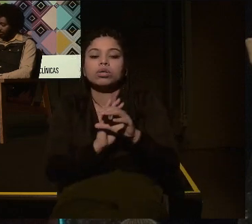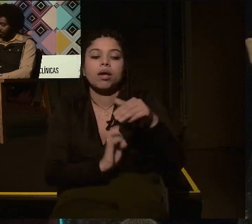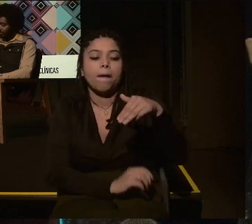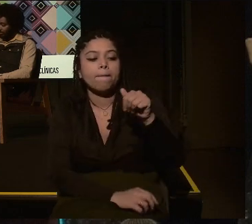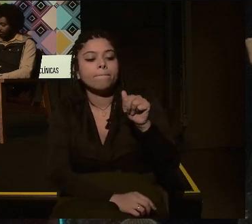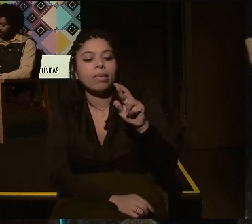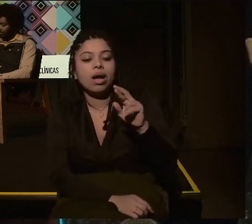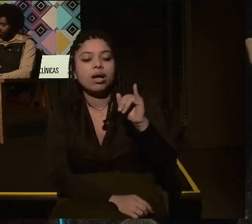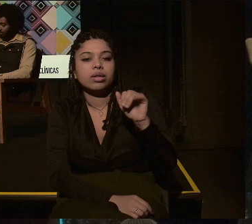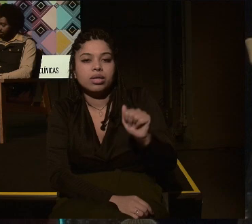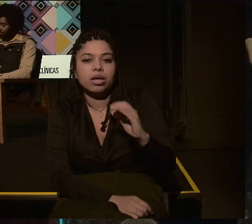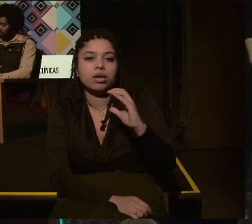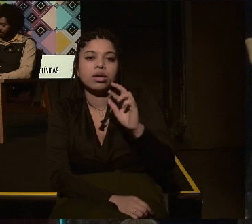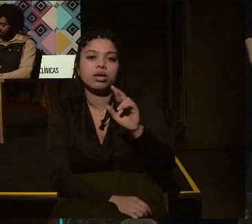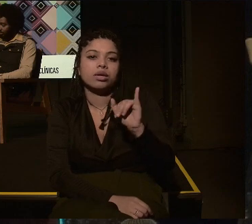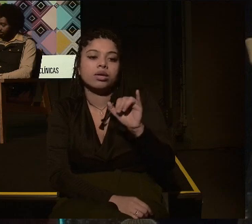Vicentim,